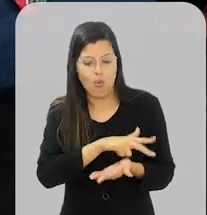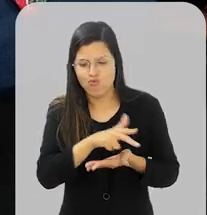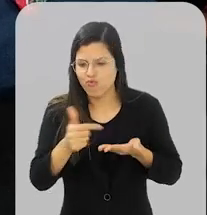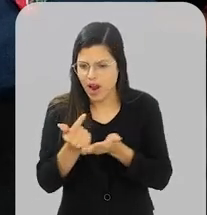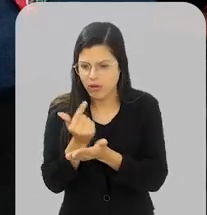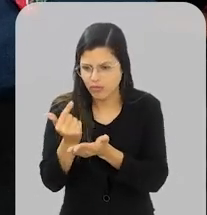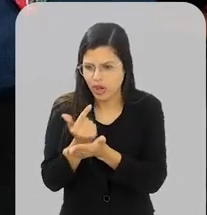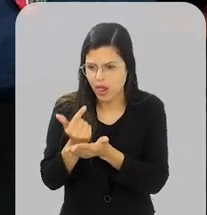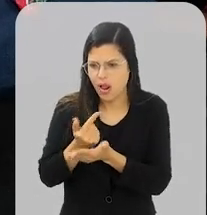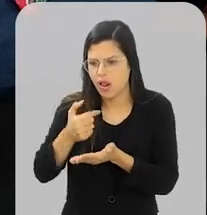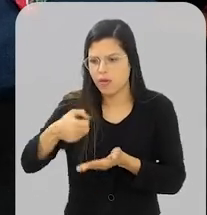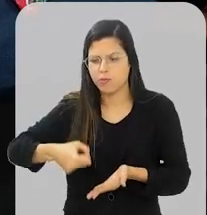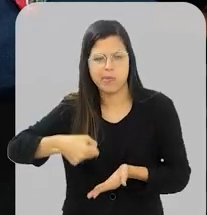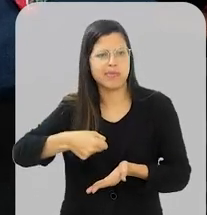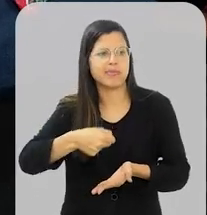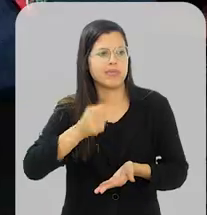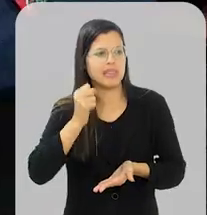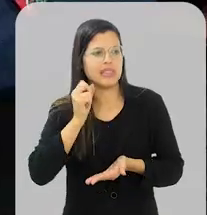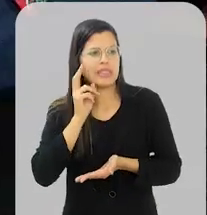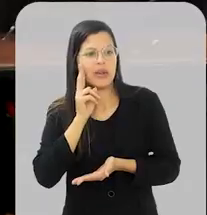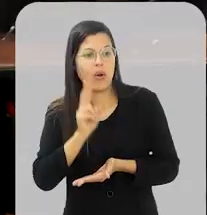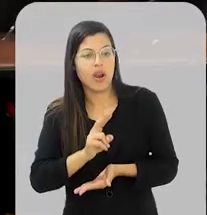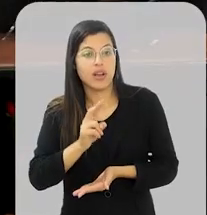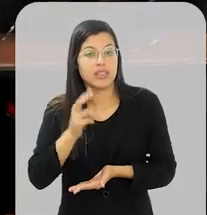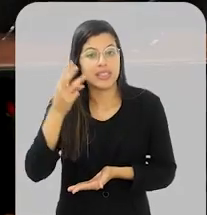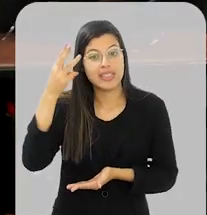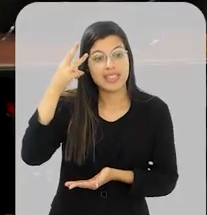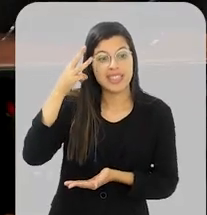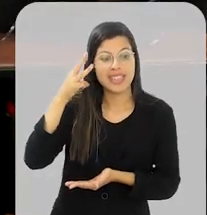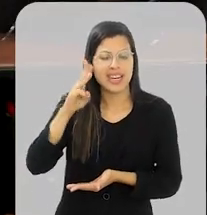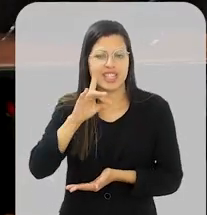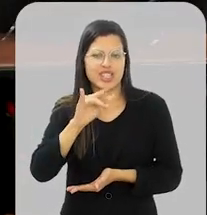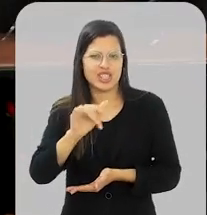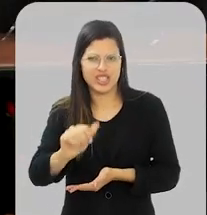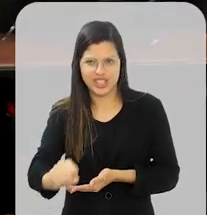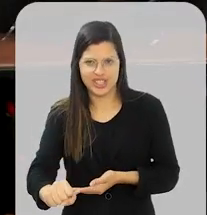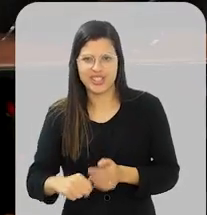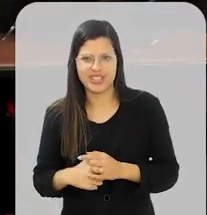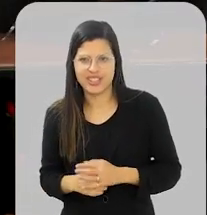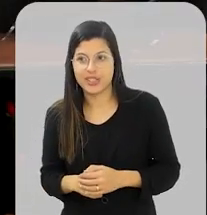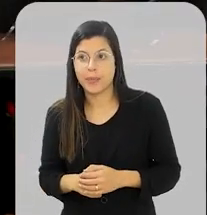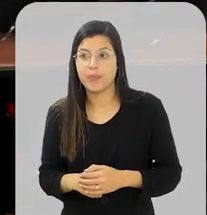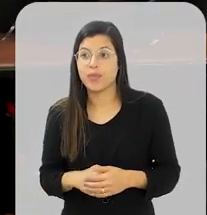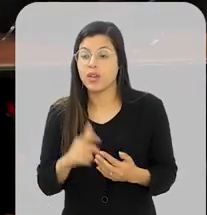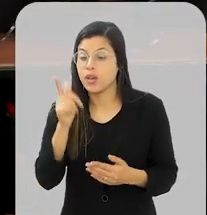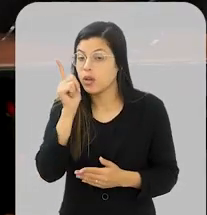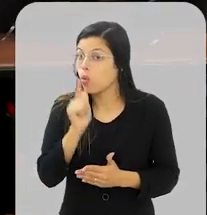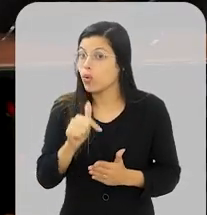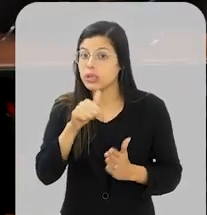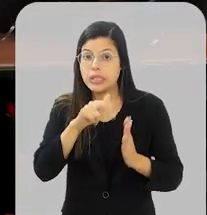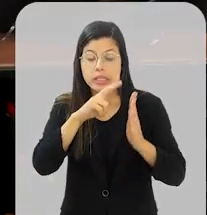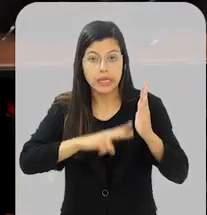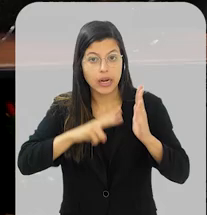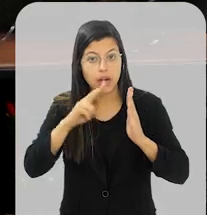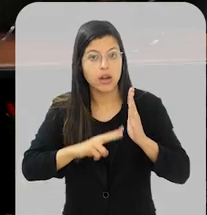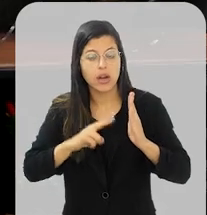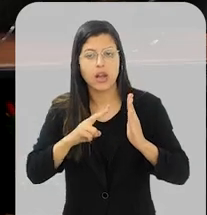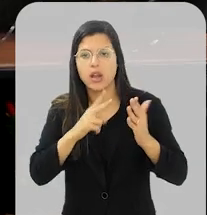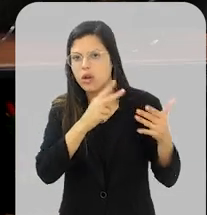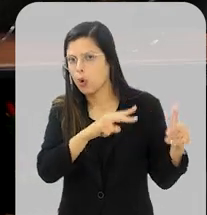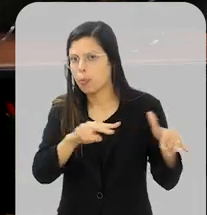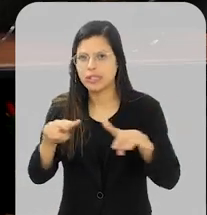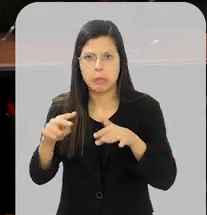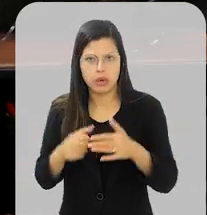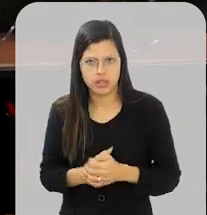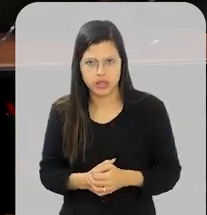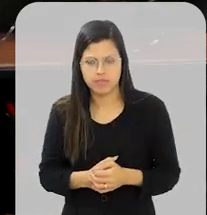renca de livros, eu fico olhando, imagina isso, durante 3 dias. Pois é. E vou te falar que ele consome essa leitura em menos de